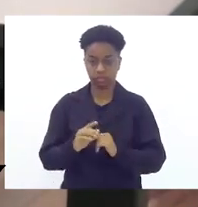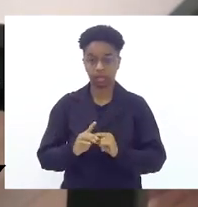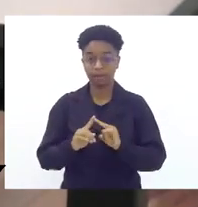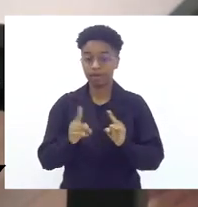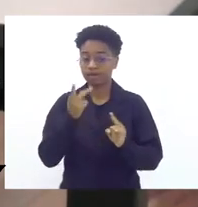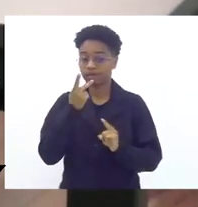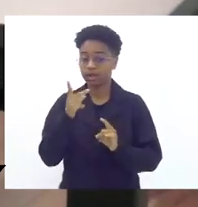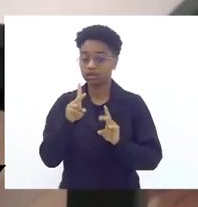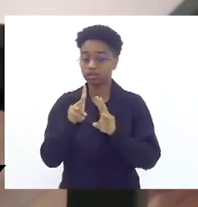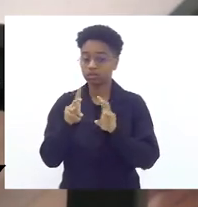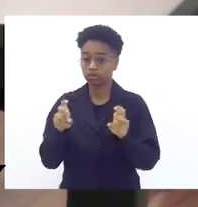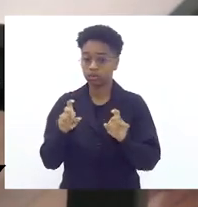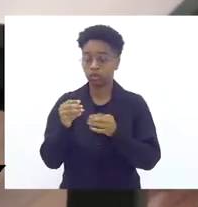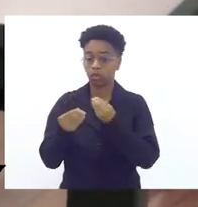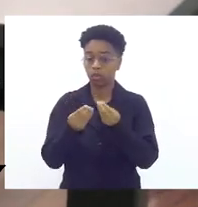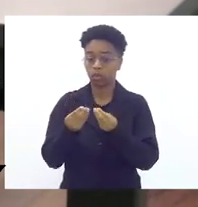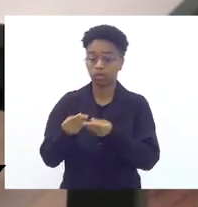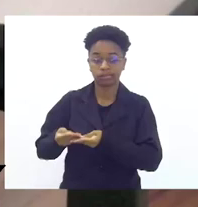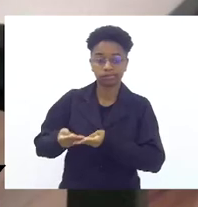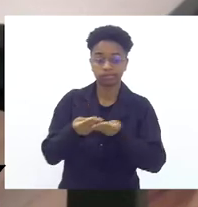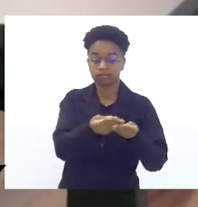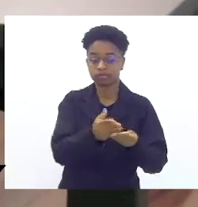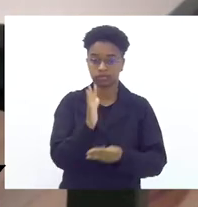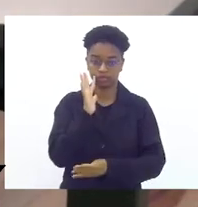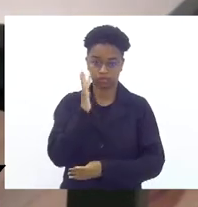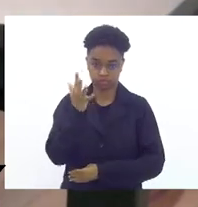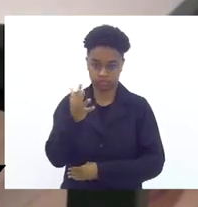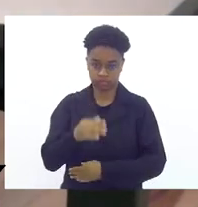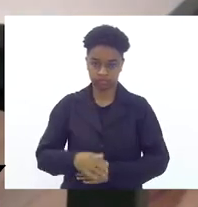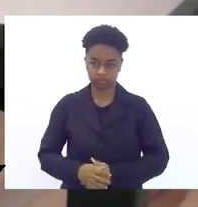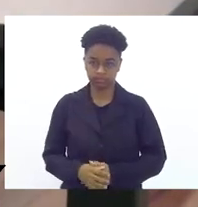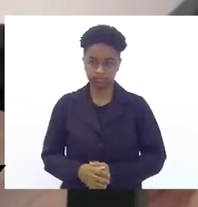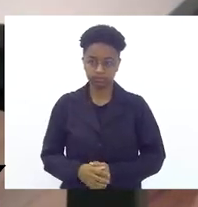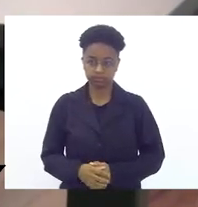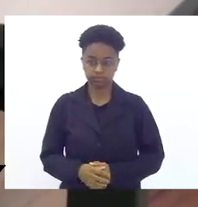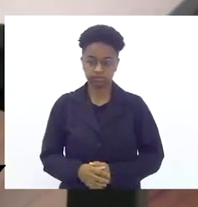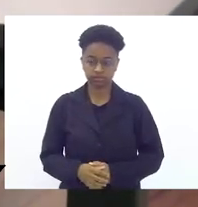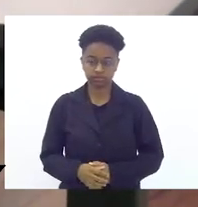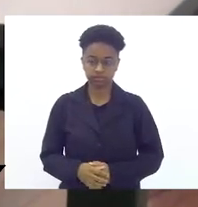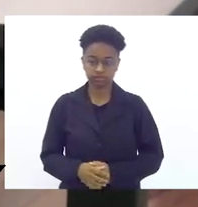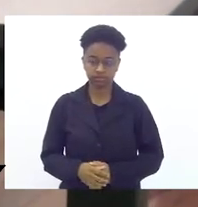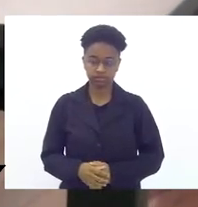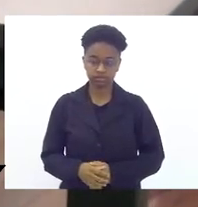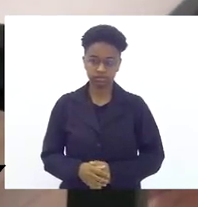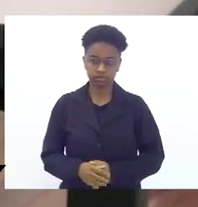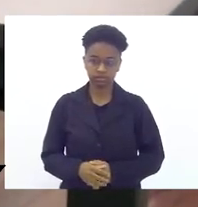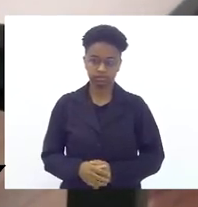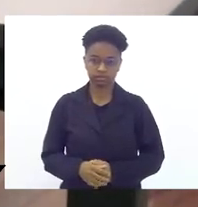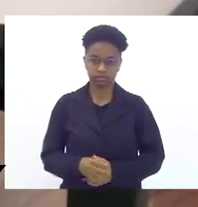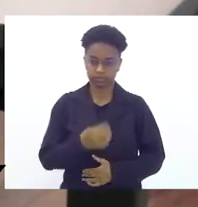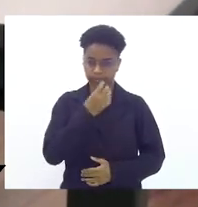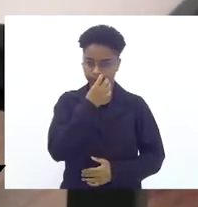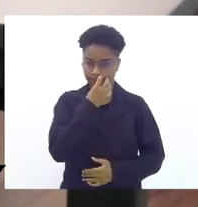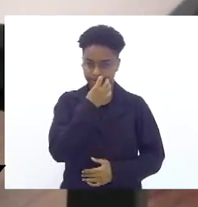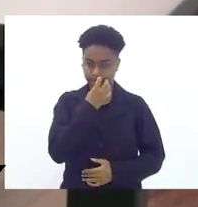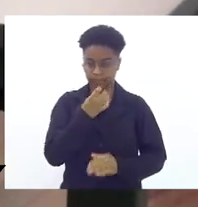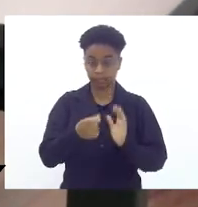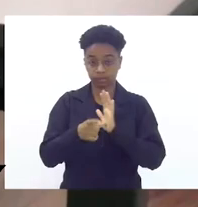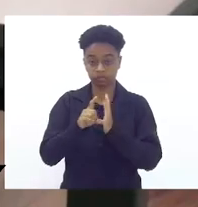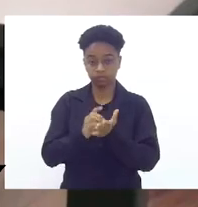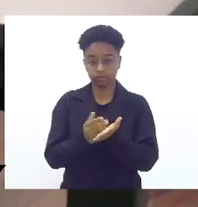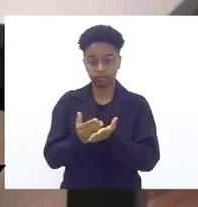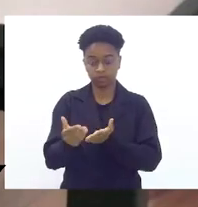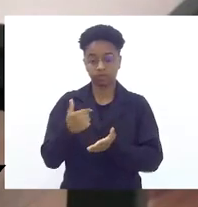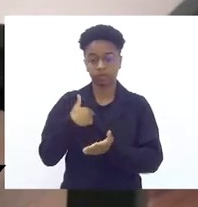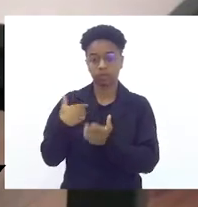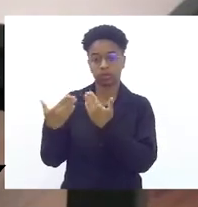do endereçamento das soluções então eu falava antes da do início da sessão com